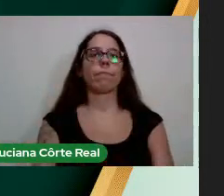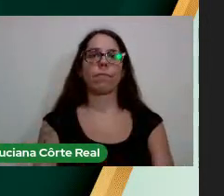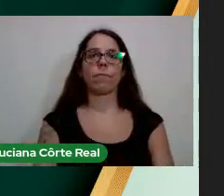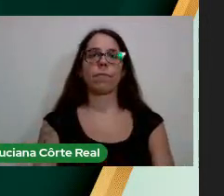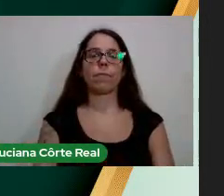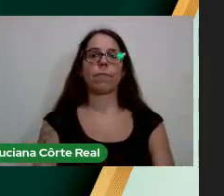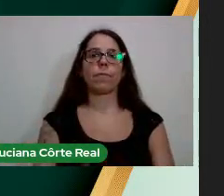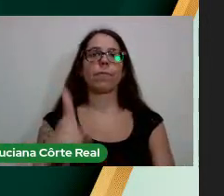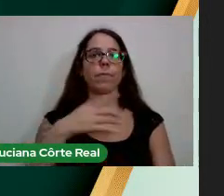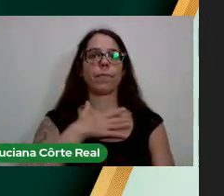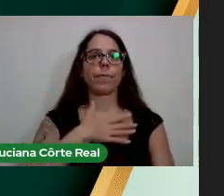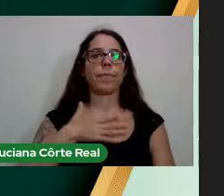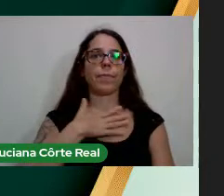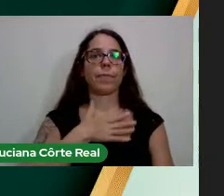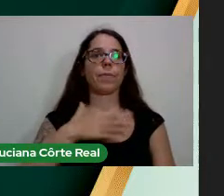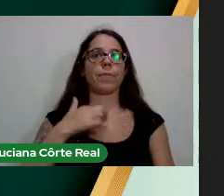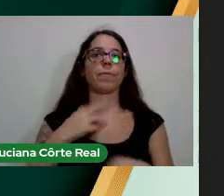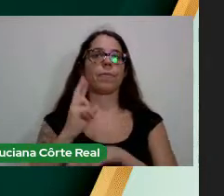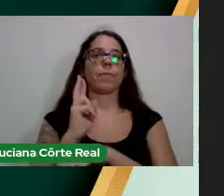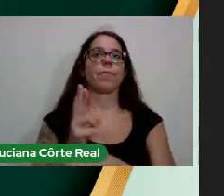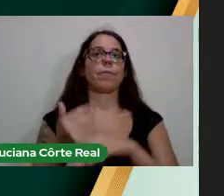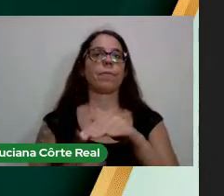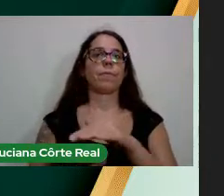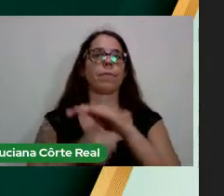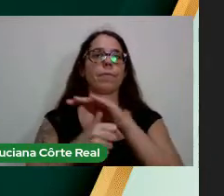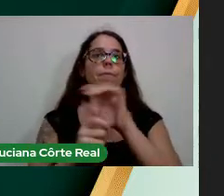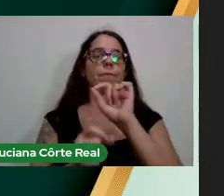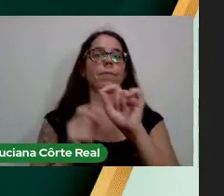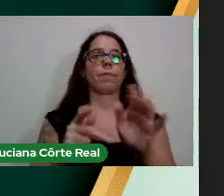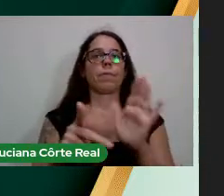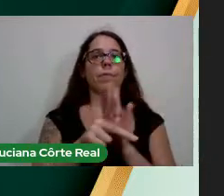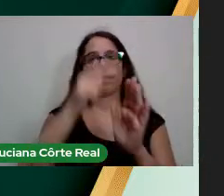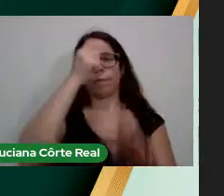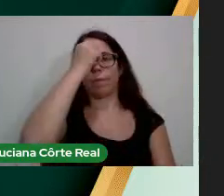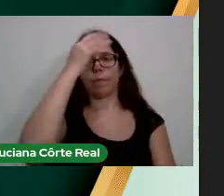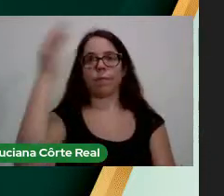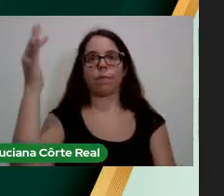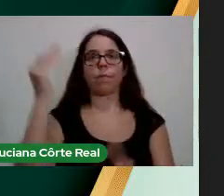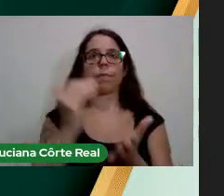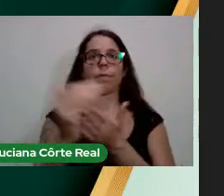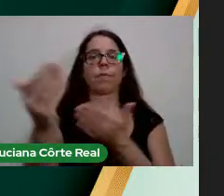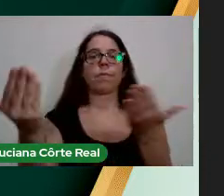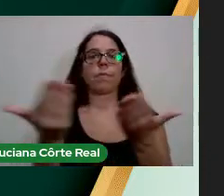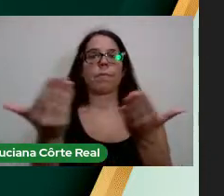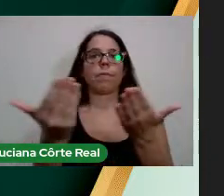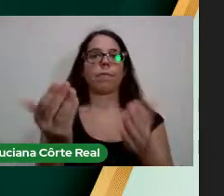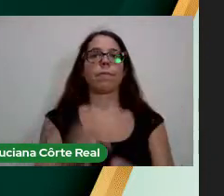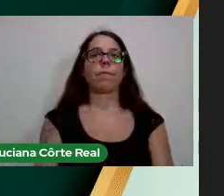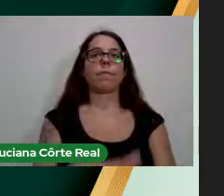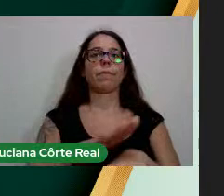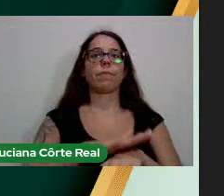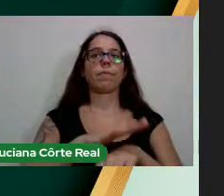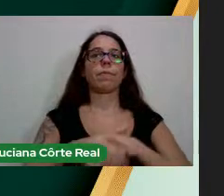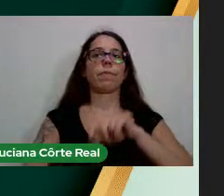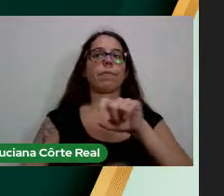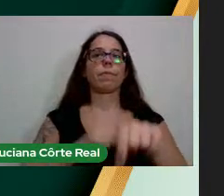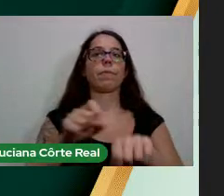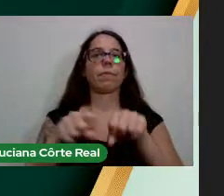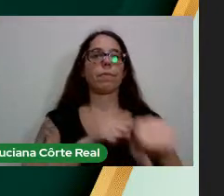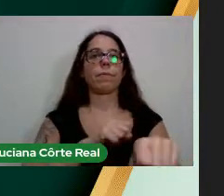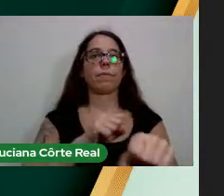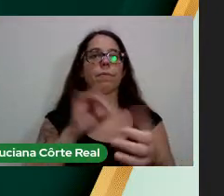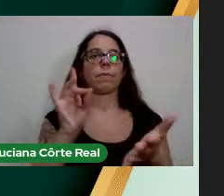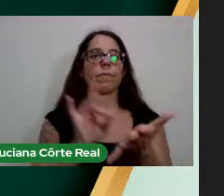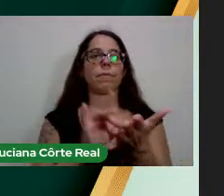satisfação que, em nome do reitor da Universidade Federal do Pampa, iniciamos neste momento a sessão solene de colação